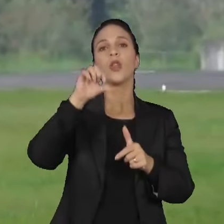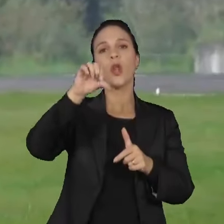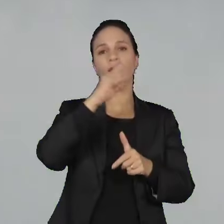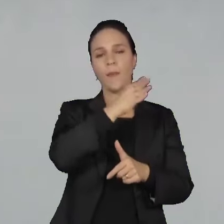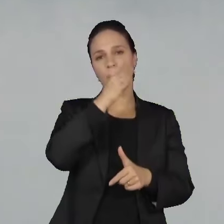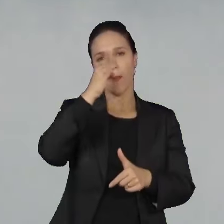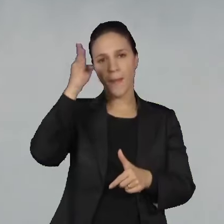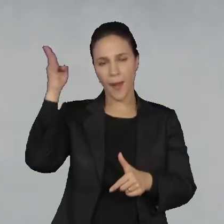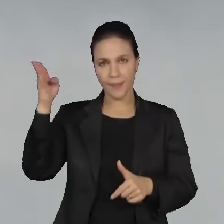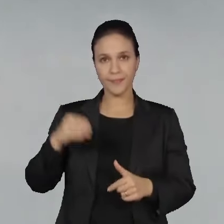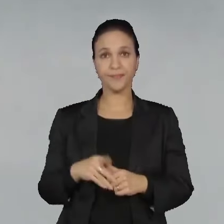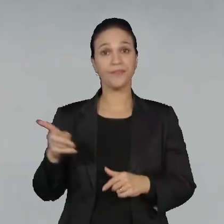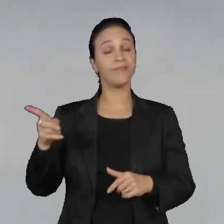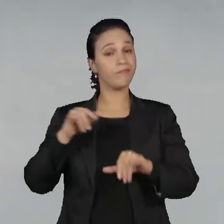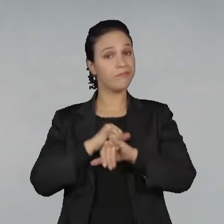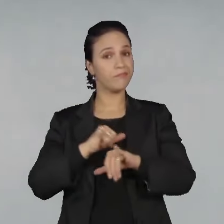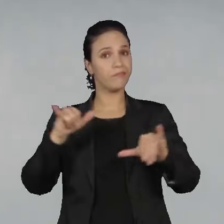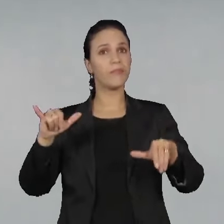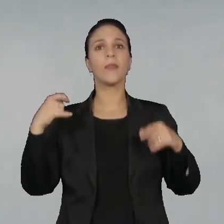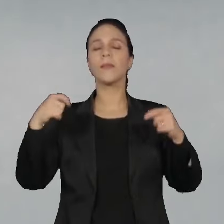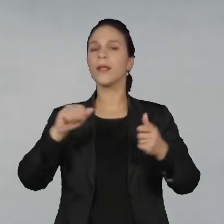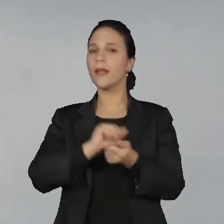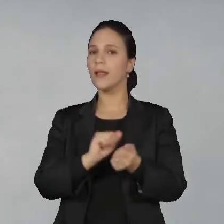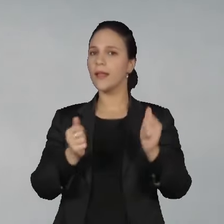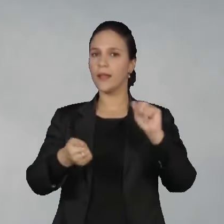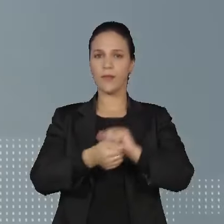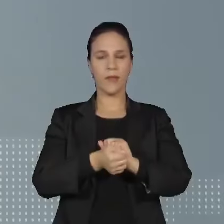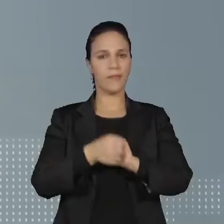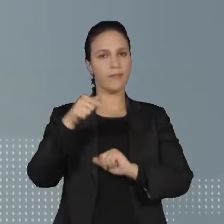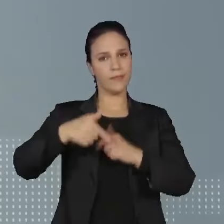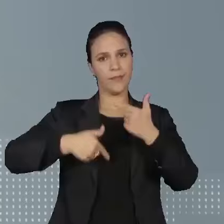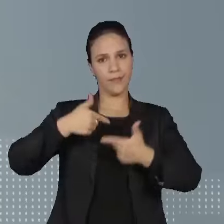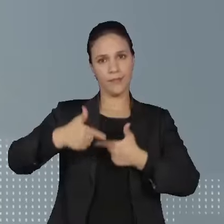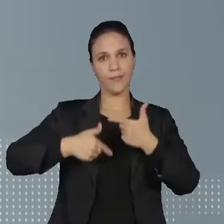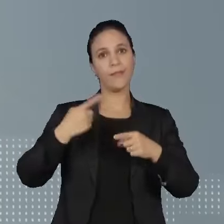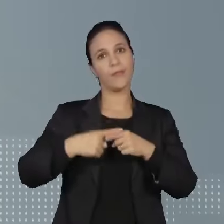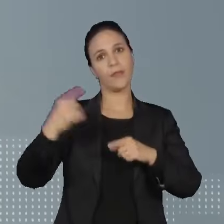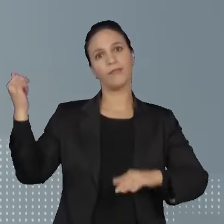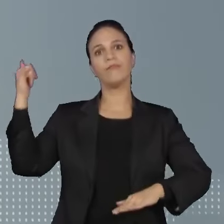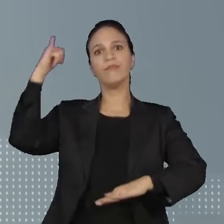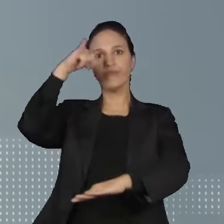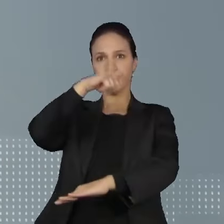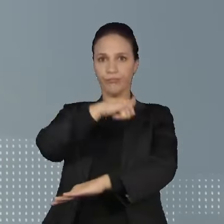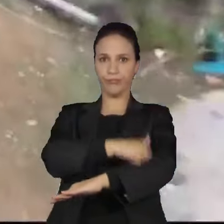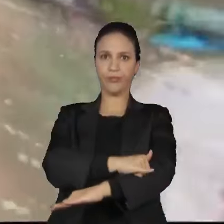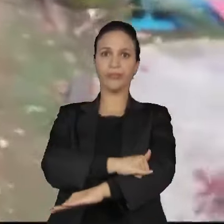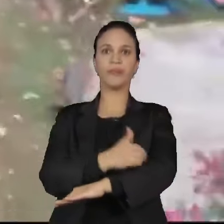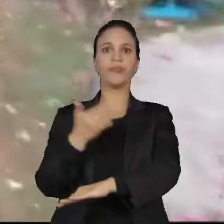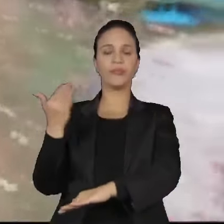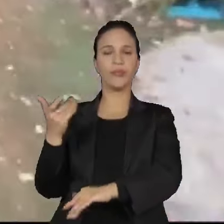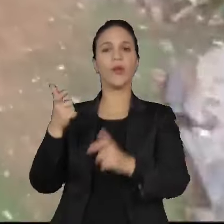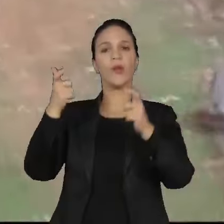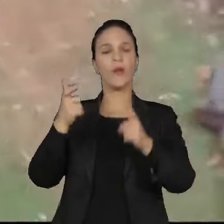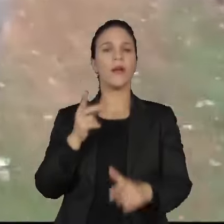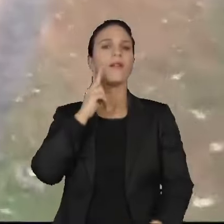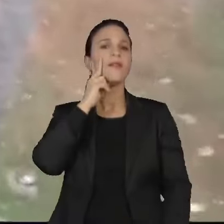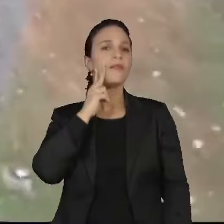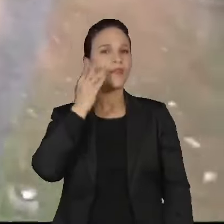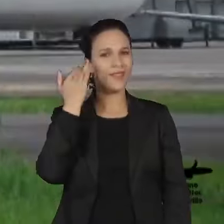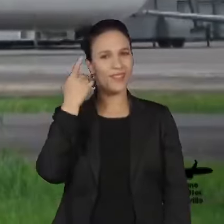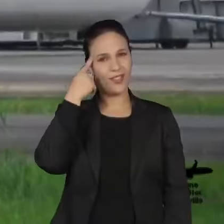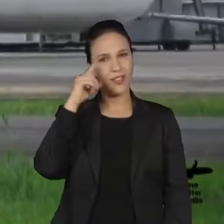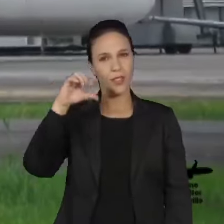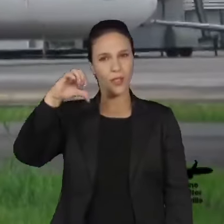VoIP foi necessário readequar as operações depois da queda do avião da empresa em Vinhedo no último dia